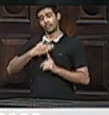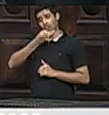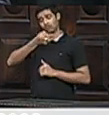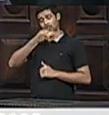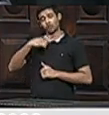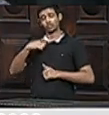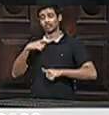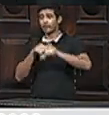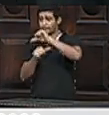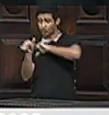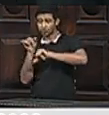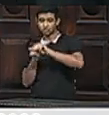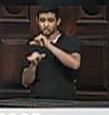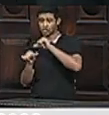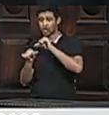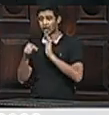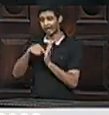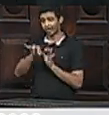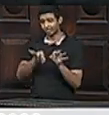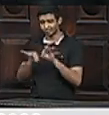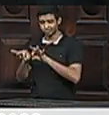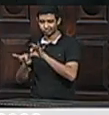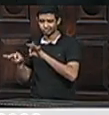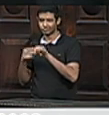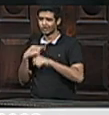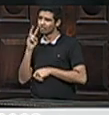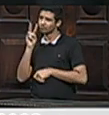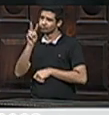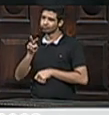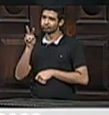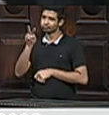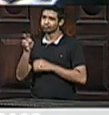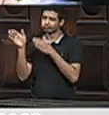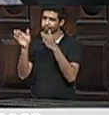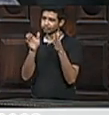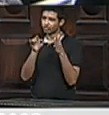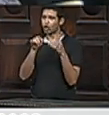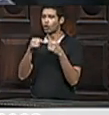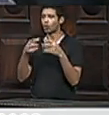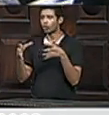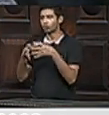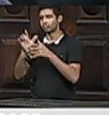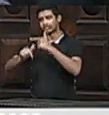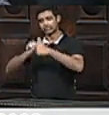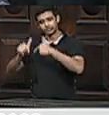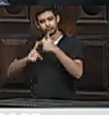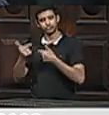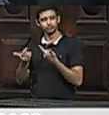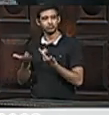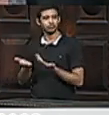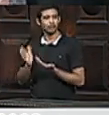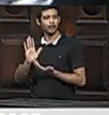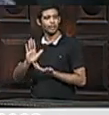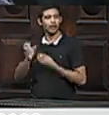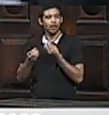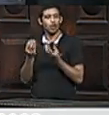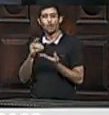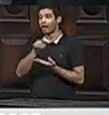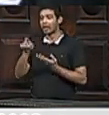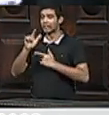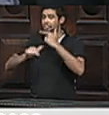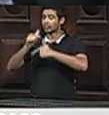Está textualmente dito aqui. Quando a lei atual, ela diz lá quais são as entidades. E